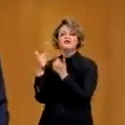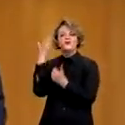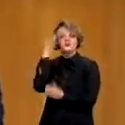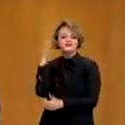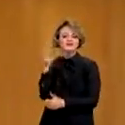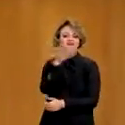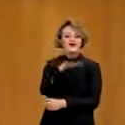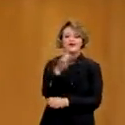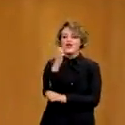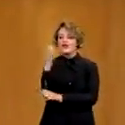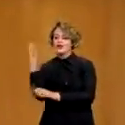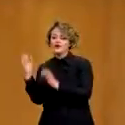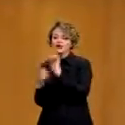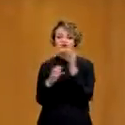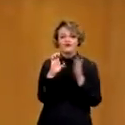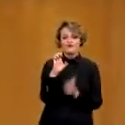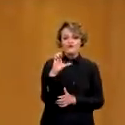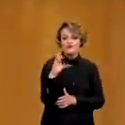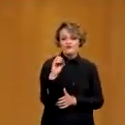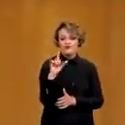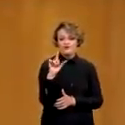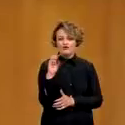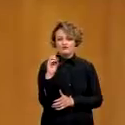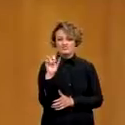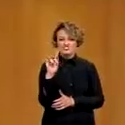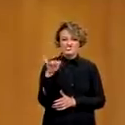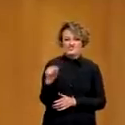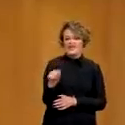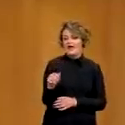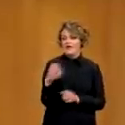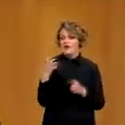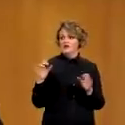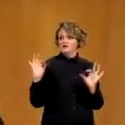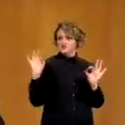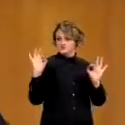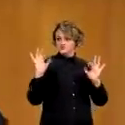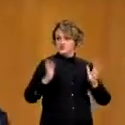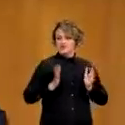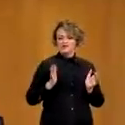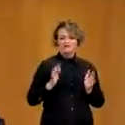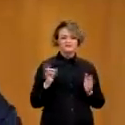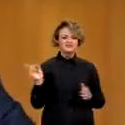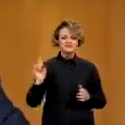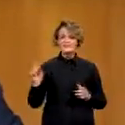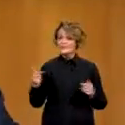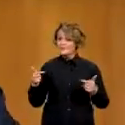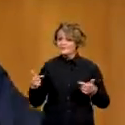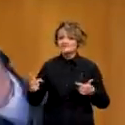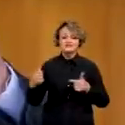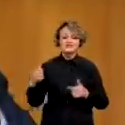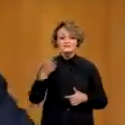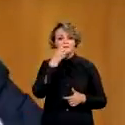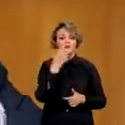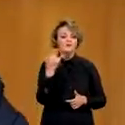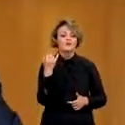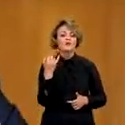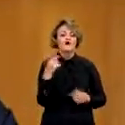questão ecológica não é mais uma coisa sofisticada de meia dúzia de pessoas. É um ativo